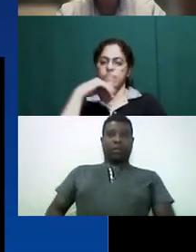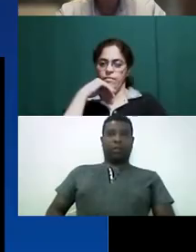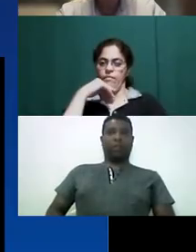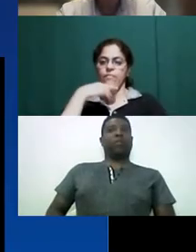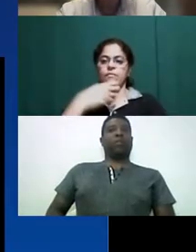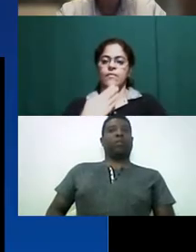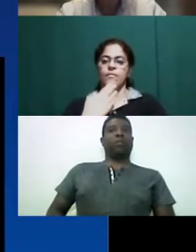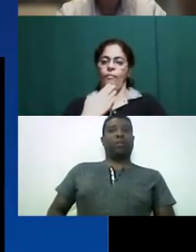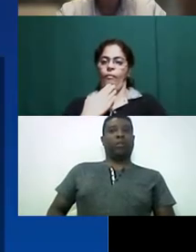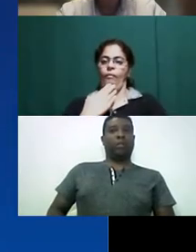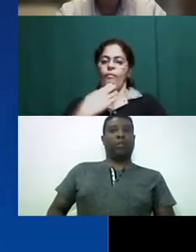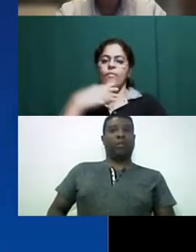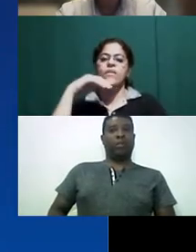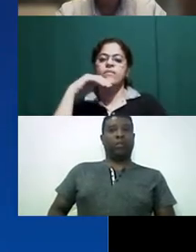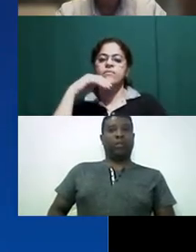cervical.